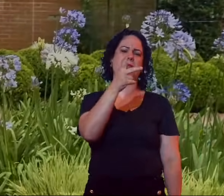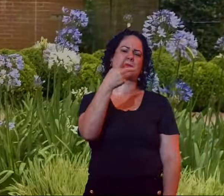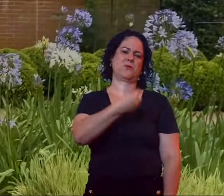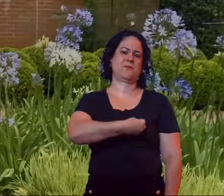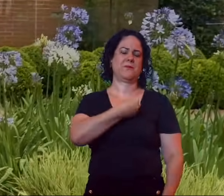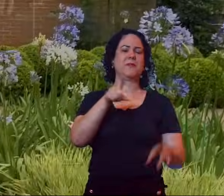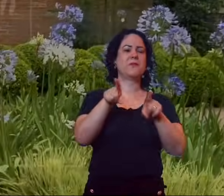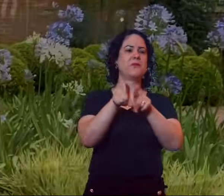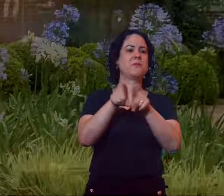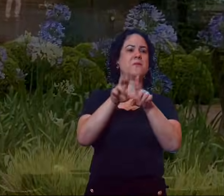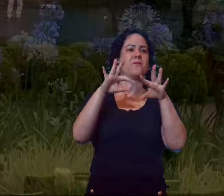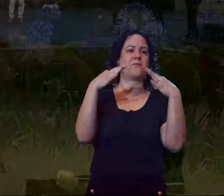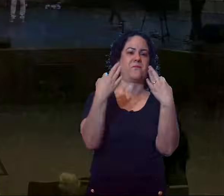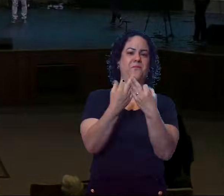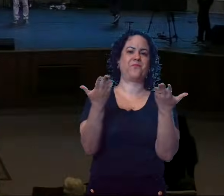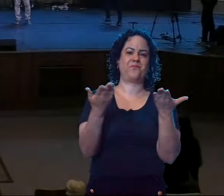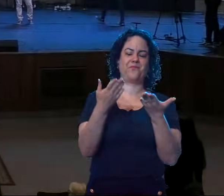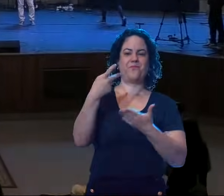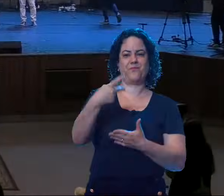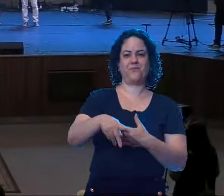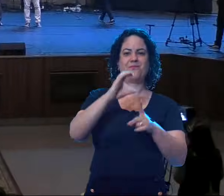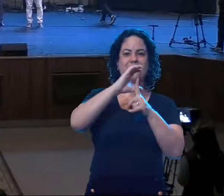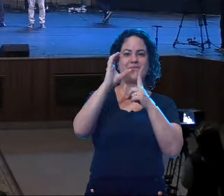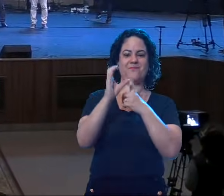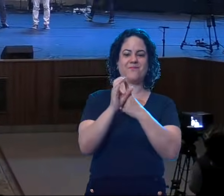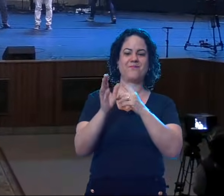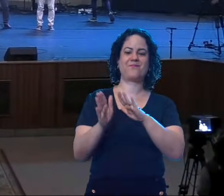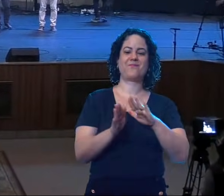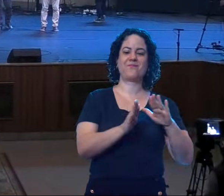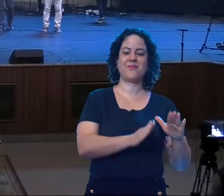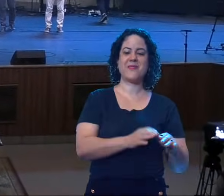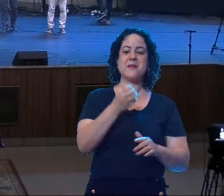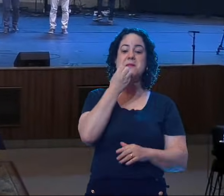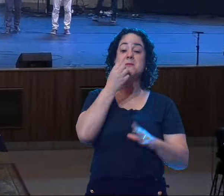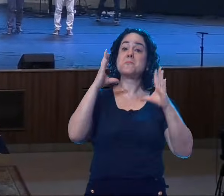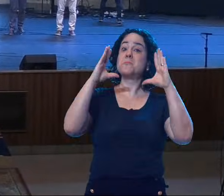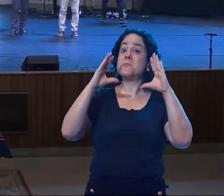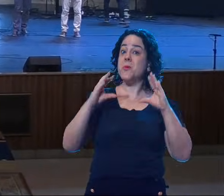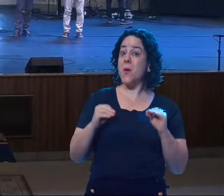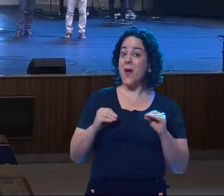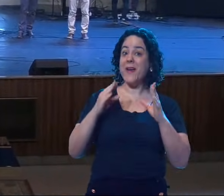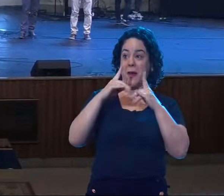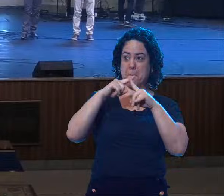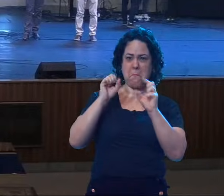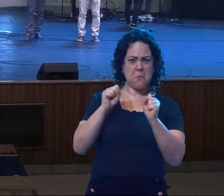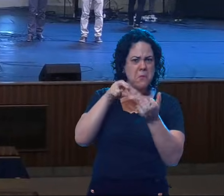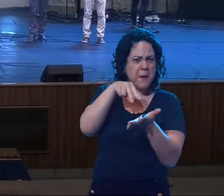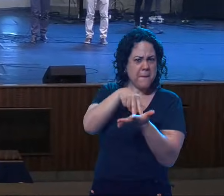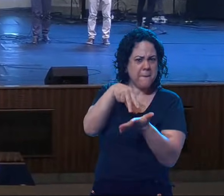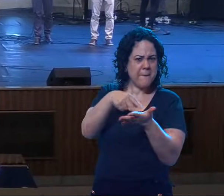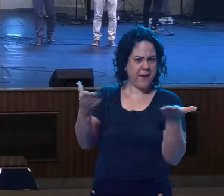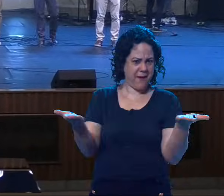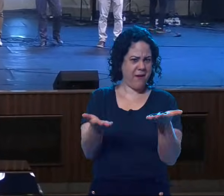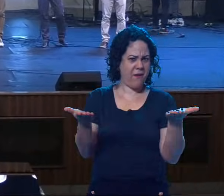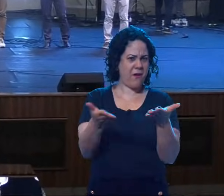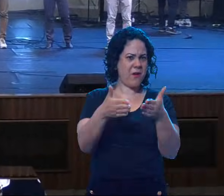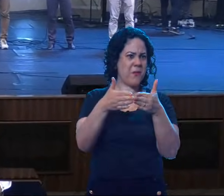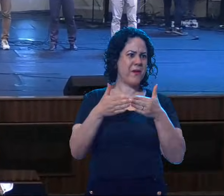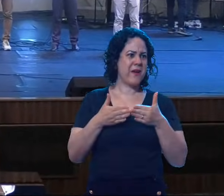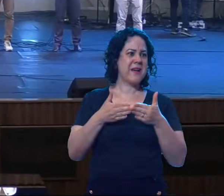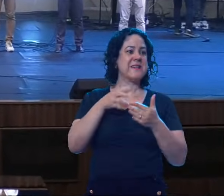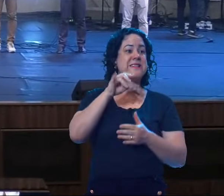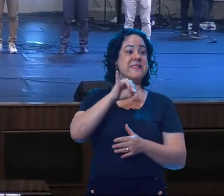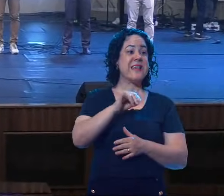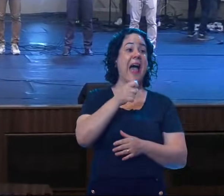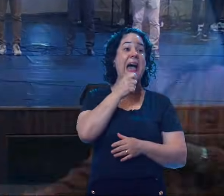sua família aqui neste culto. Muito boa noite, igreja. Você pode ficar em pé no seu lugar. Se você